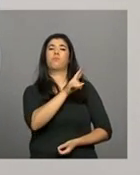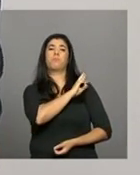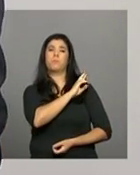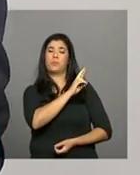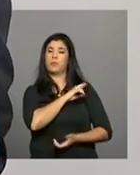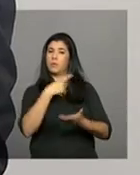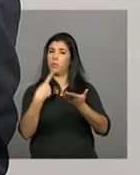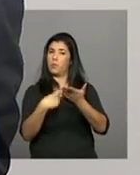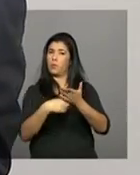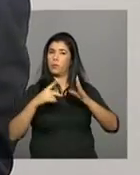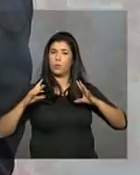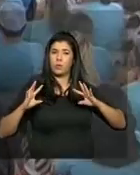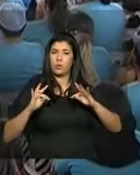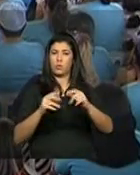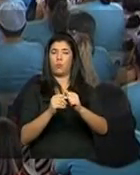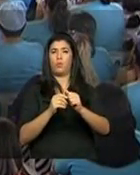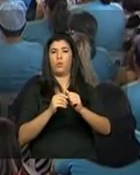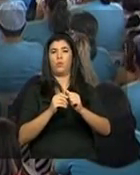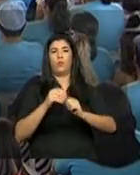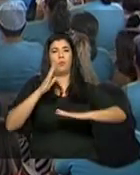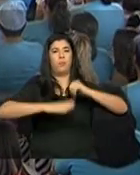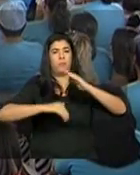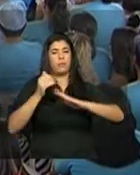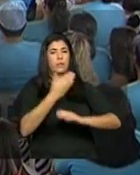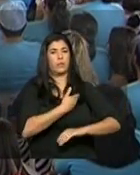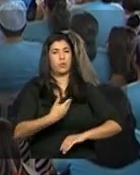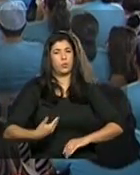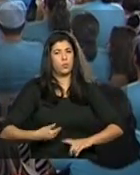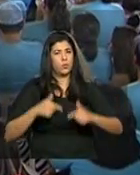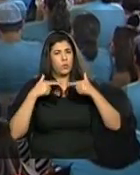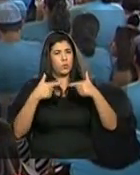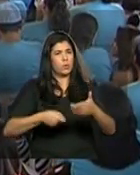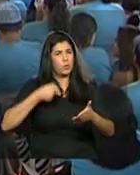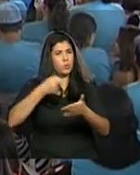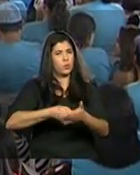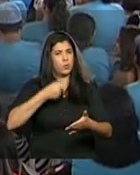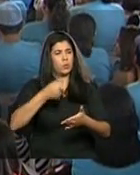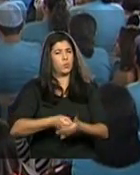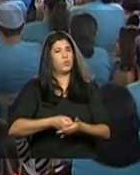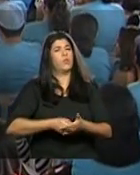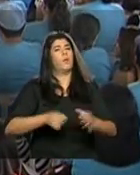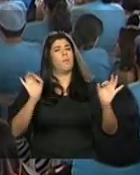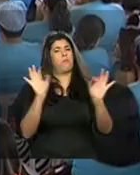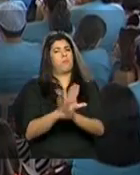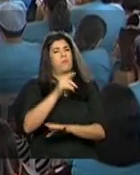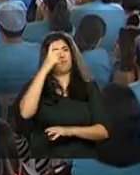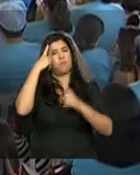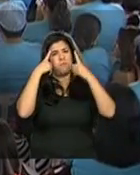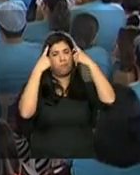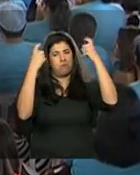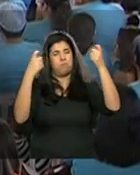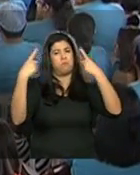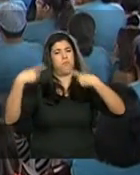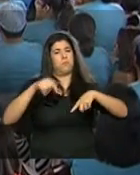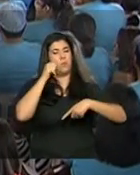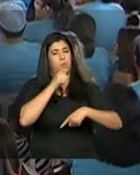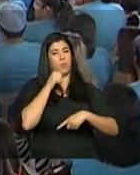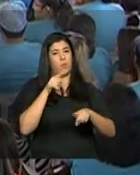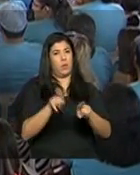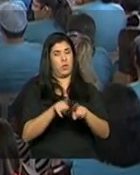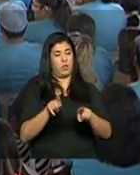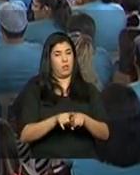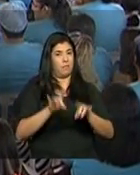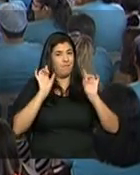nós, agentes públicos, temos com o combate sem trégua à violência contra a mulher. E mais do que